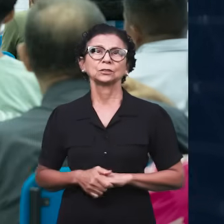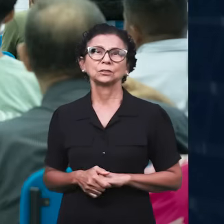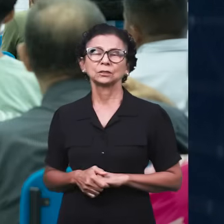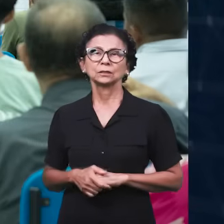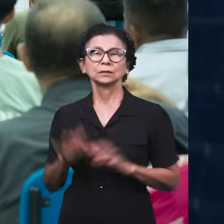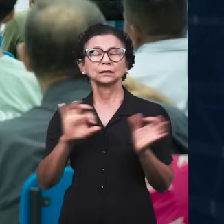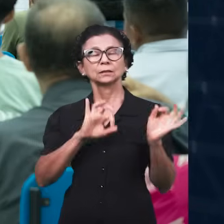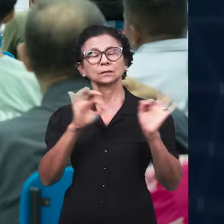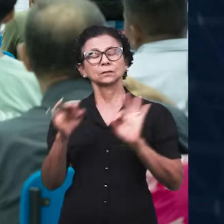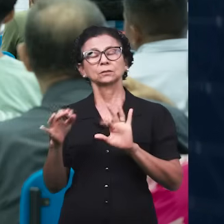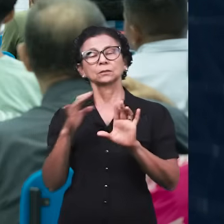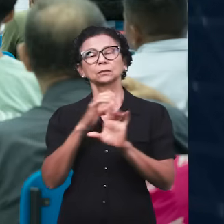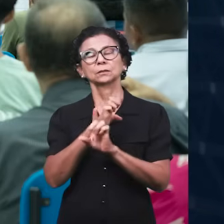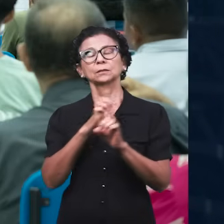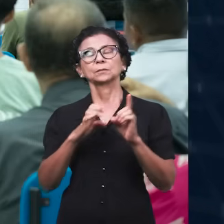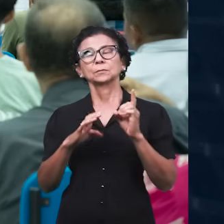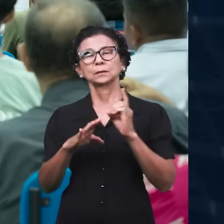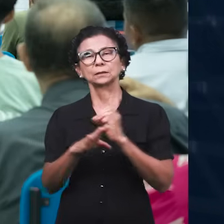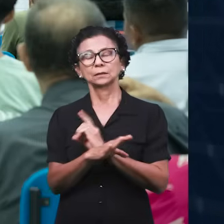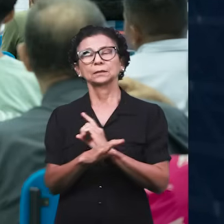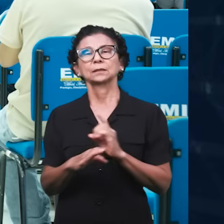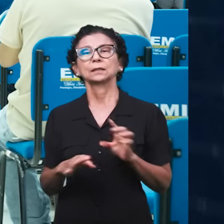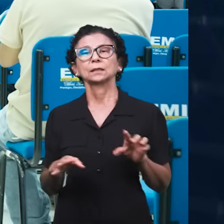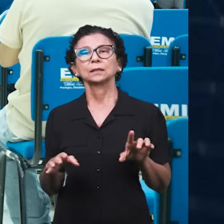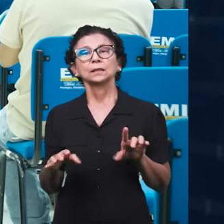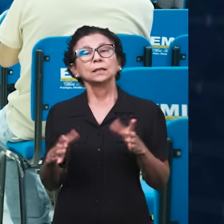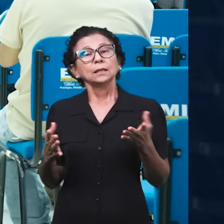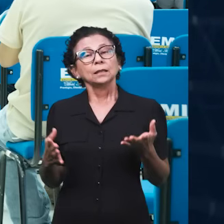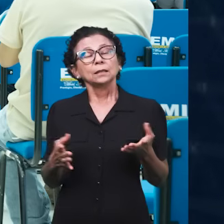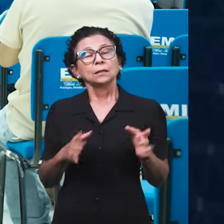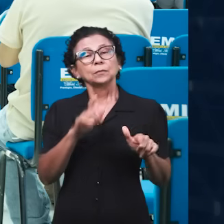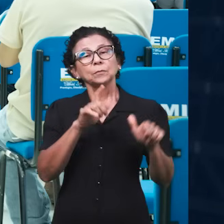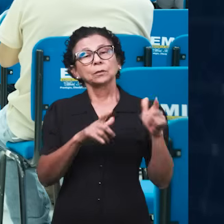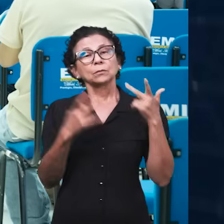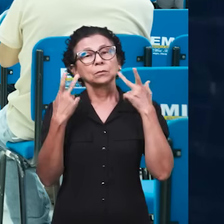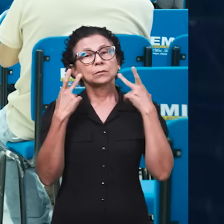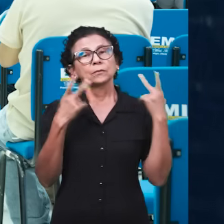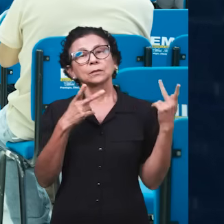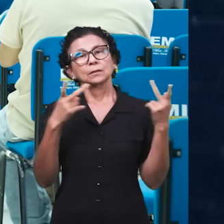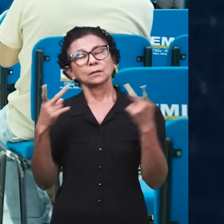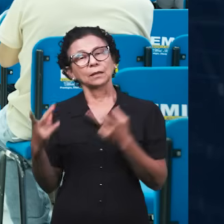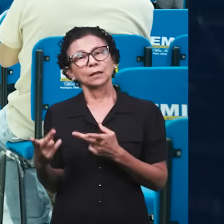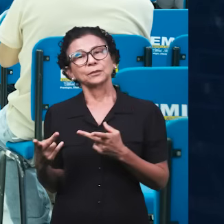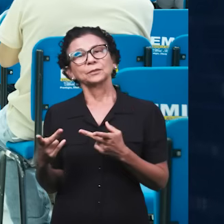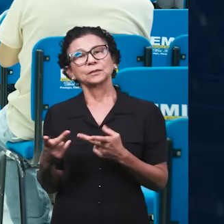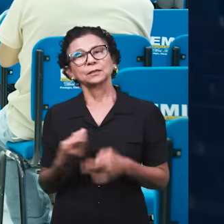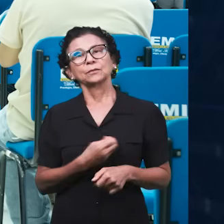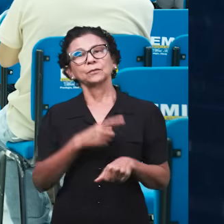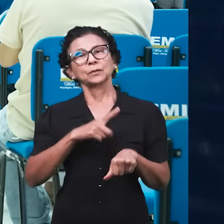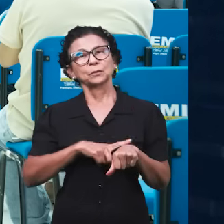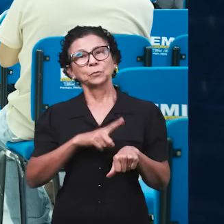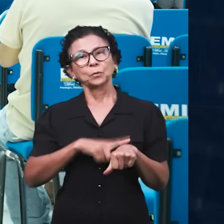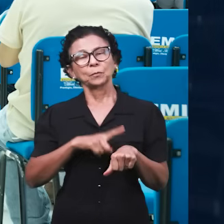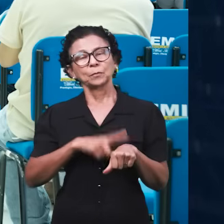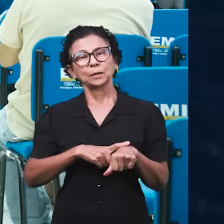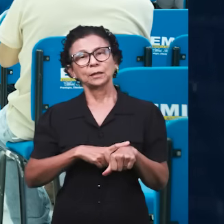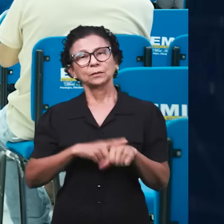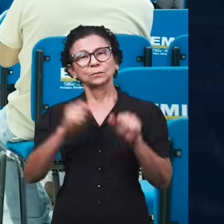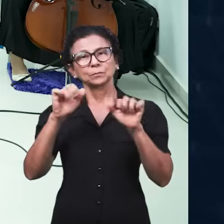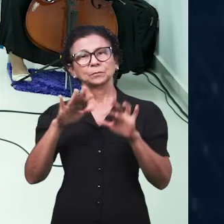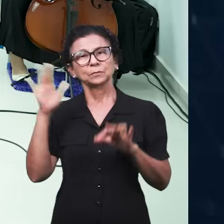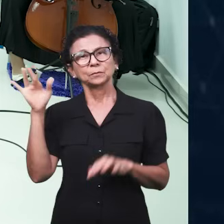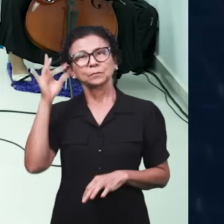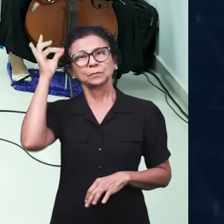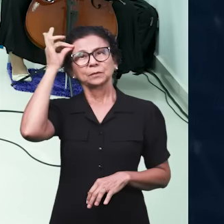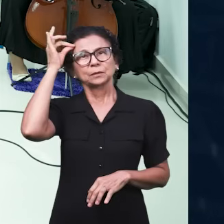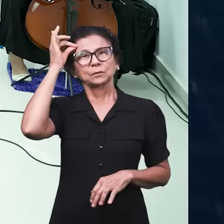reunindo igrejas e visitantes em um tempo de ensino e renovo espiritual. A liderança destacou a edificação